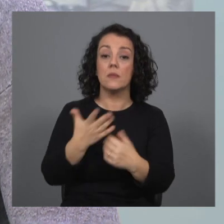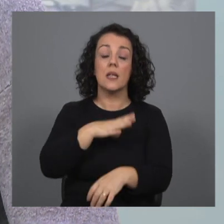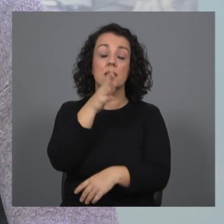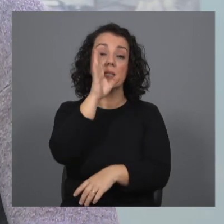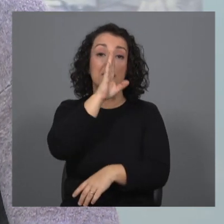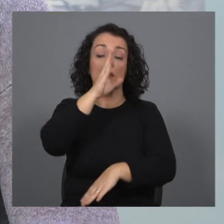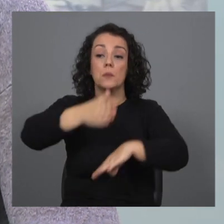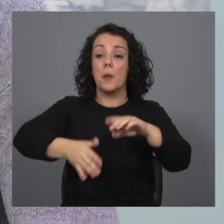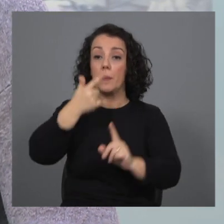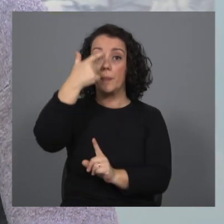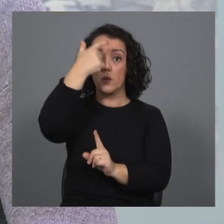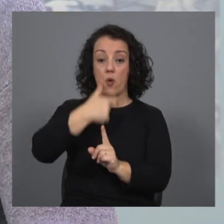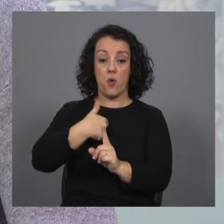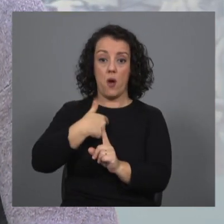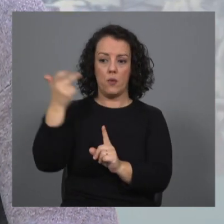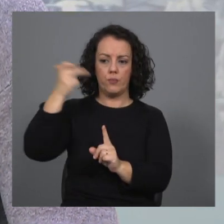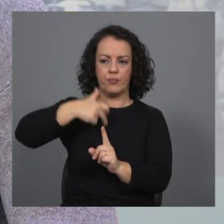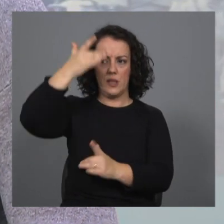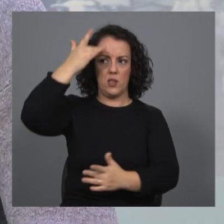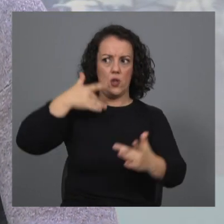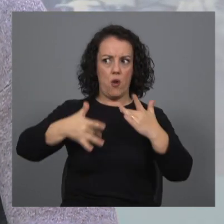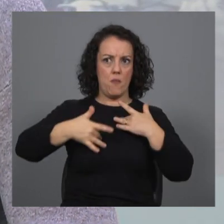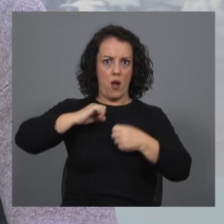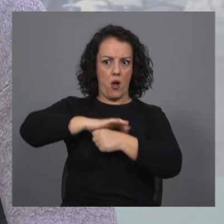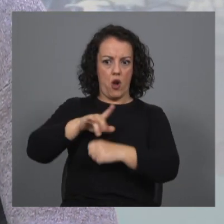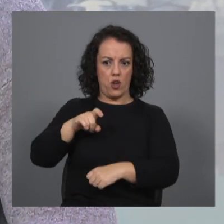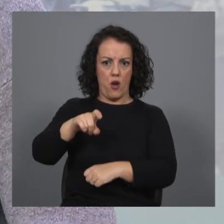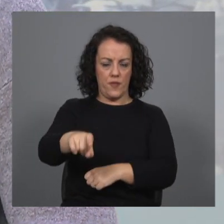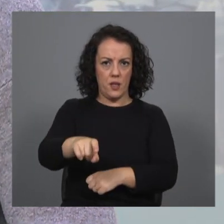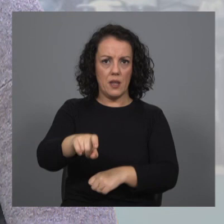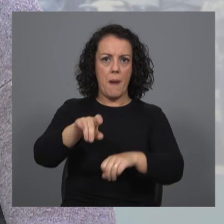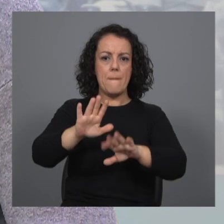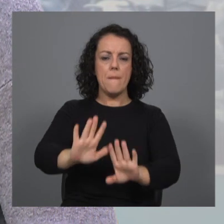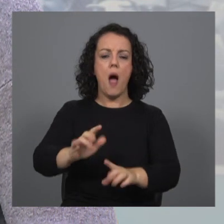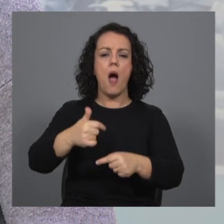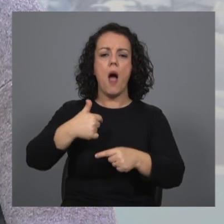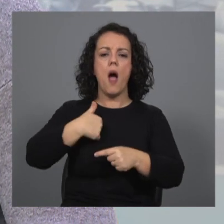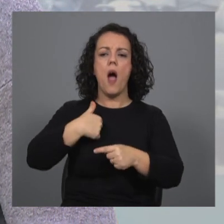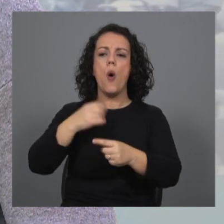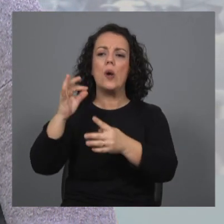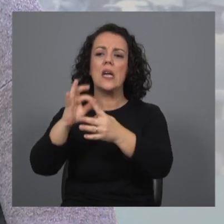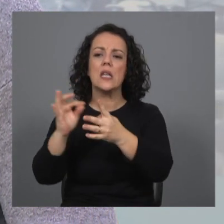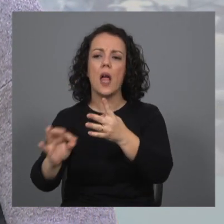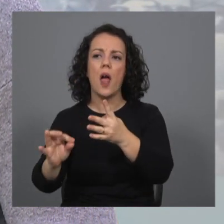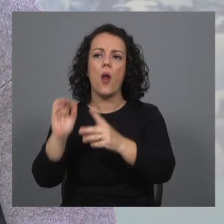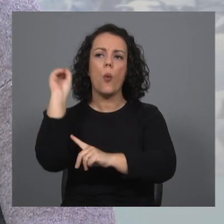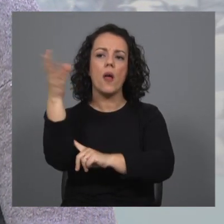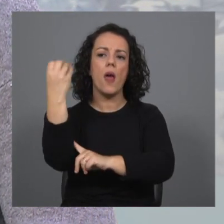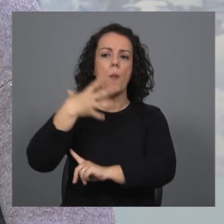indivíduo, um cidadão que tenha sintomas de Covid, mas que não tenha critérios para ser transportado pelo